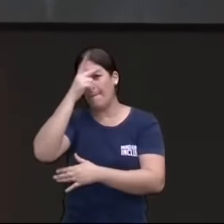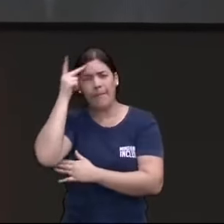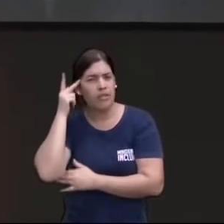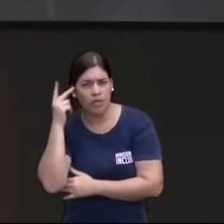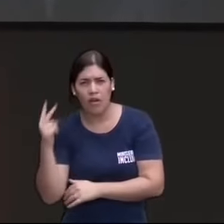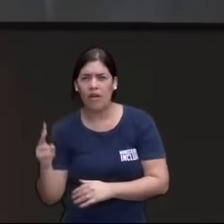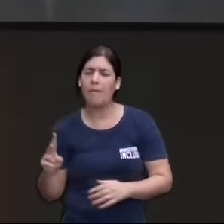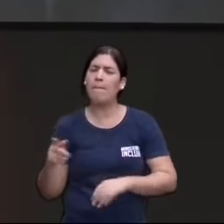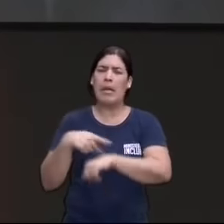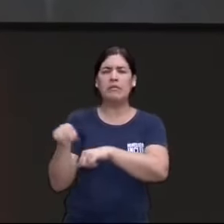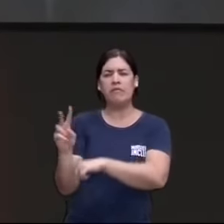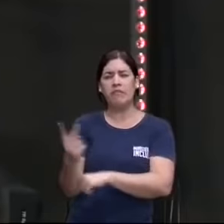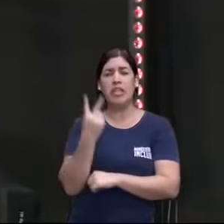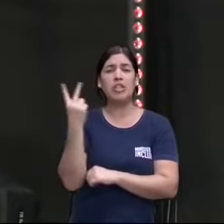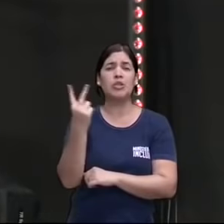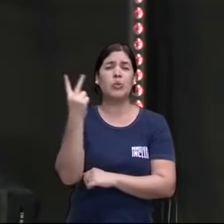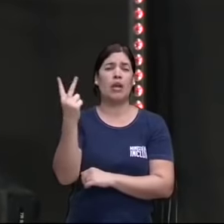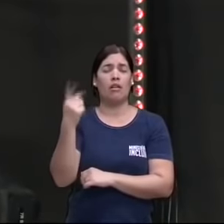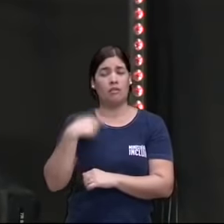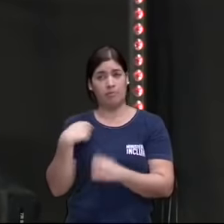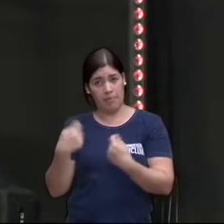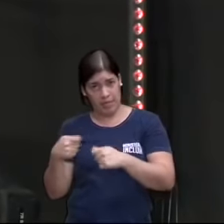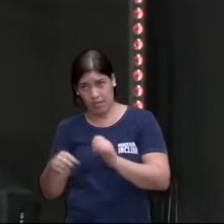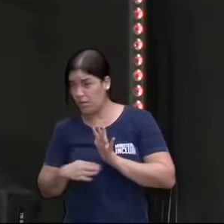for. Precisa, a gente vai ajudar.